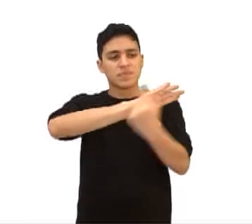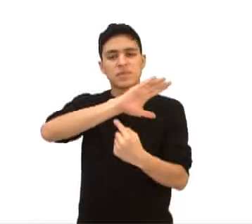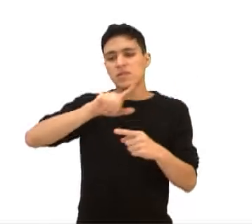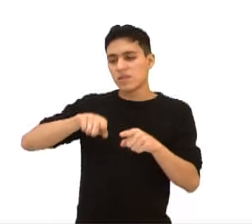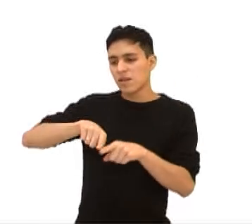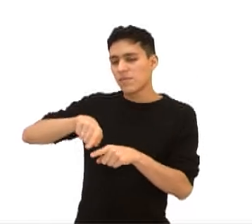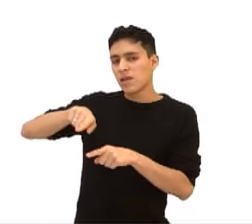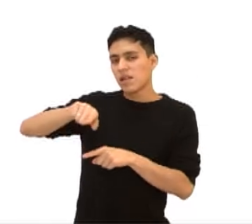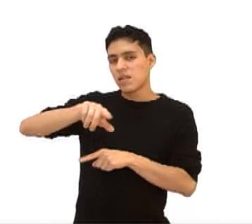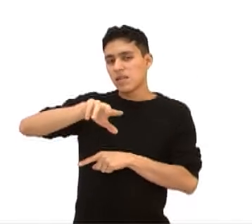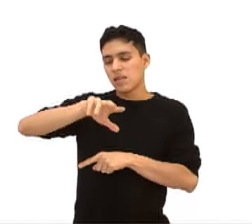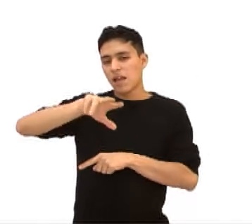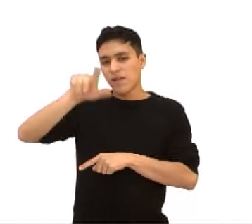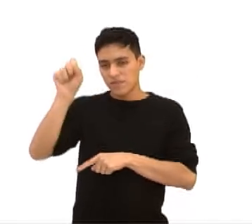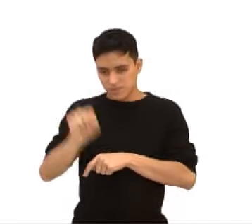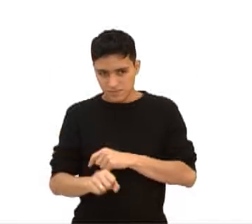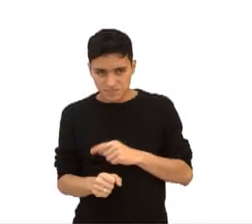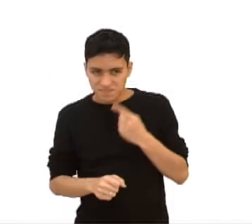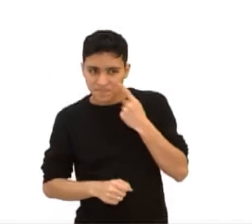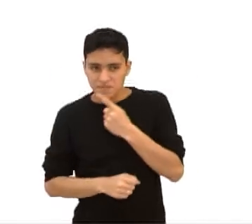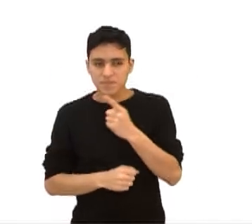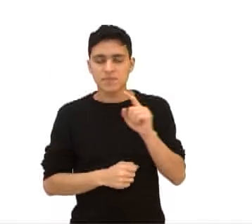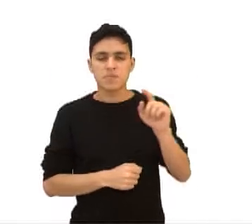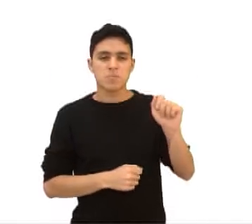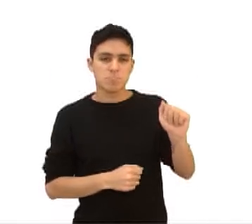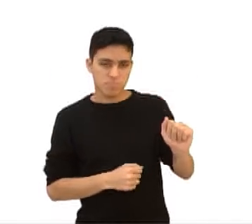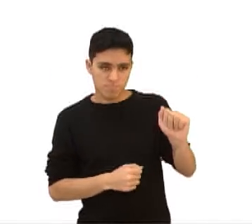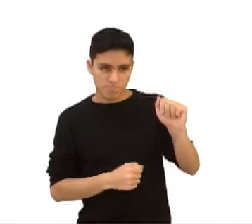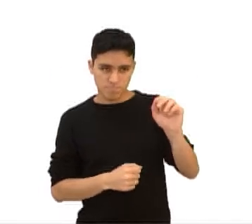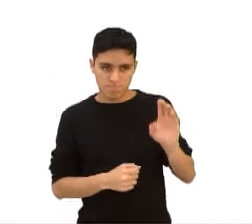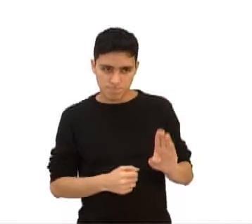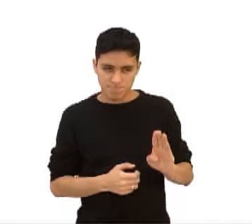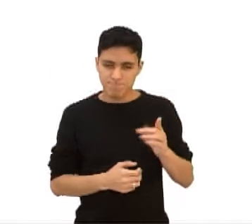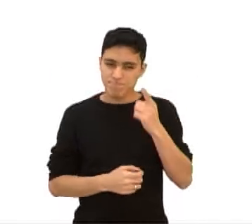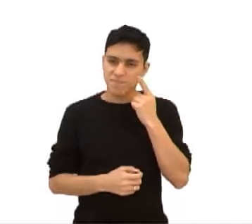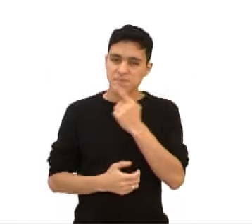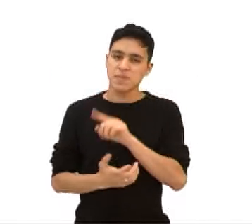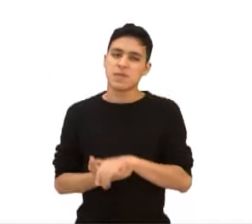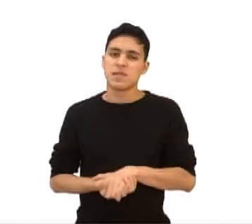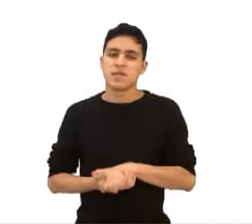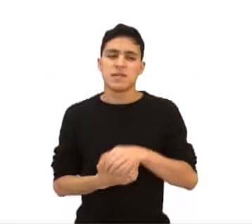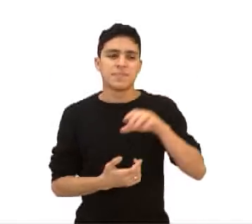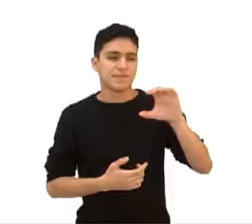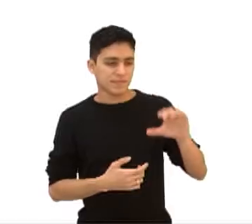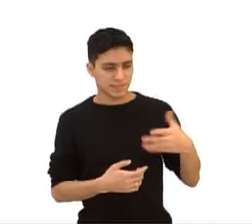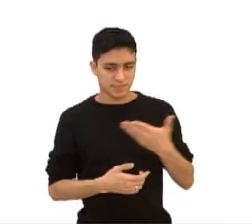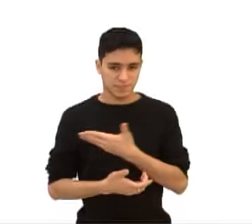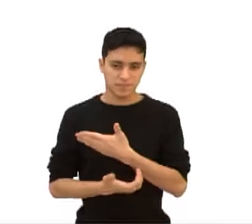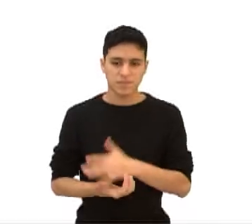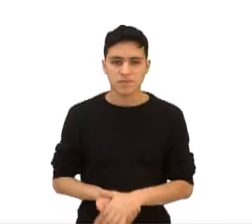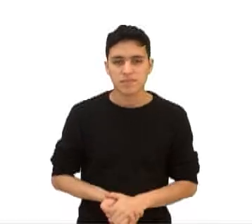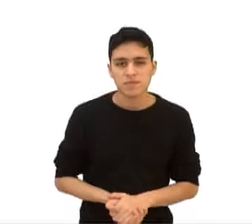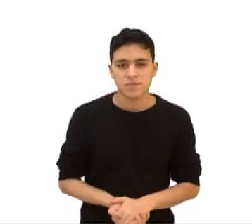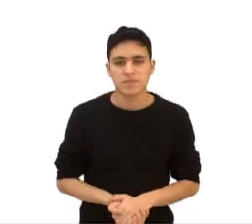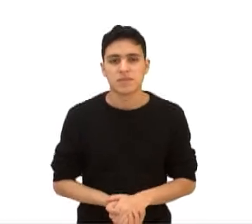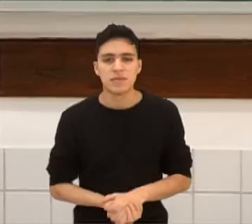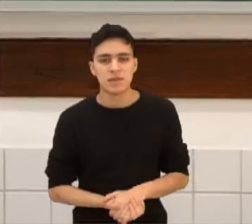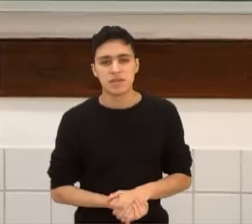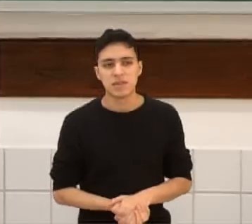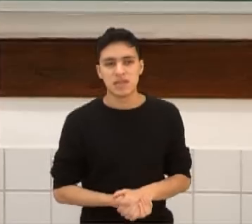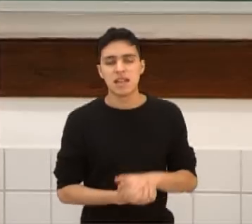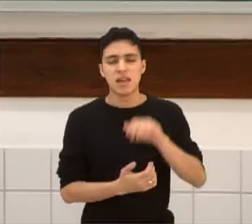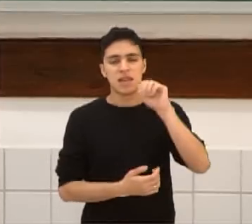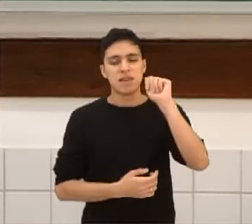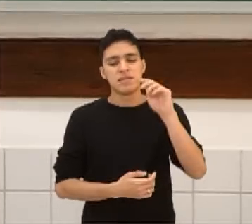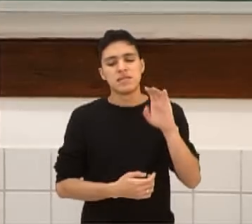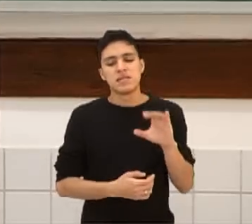Letra A, pampas e velds. Letra B, pradarias e pampas. Ou letra C, pradarias e velds? Letra